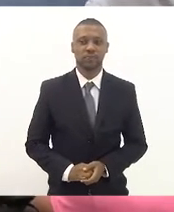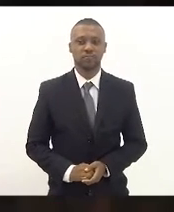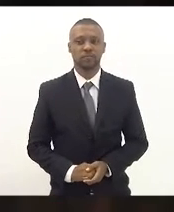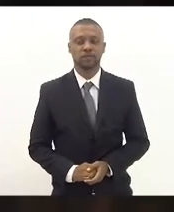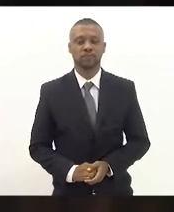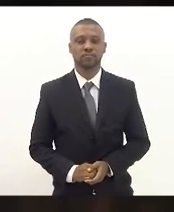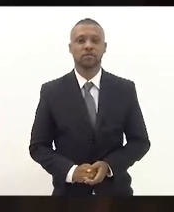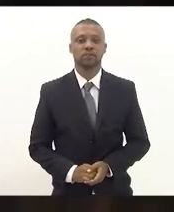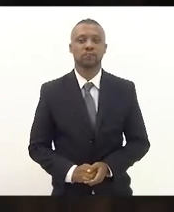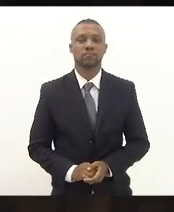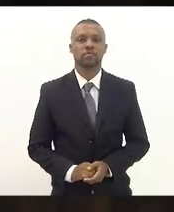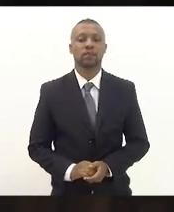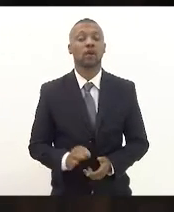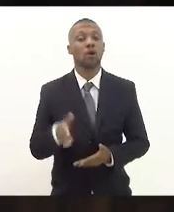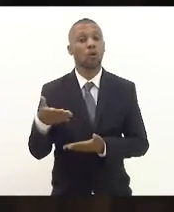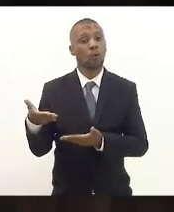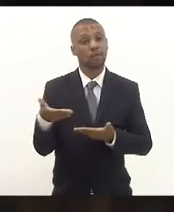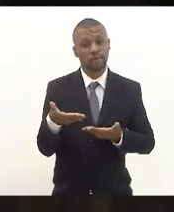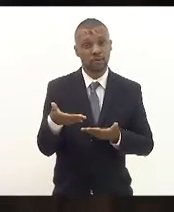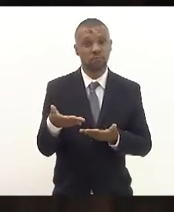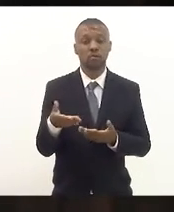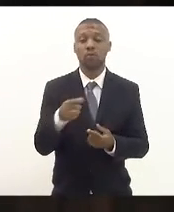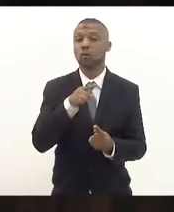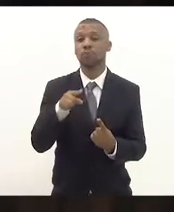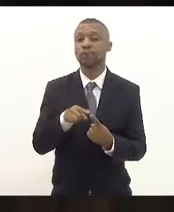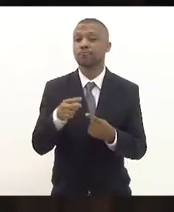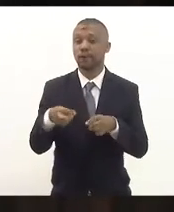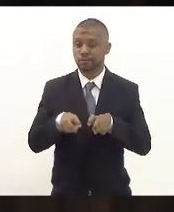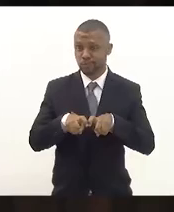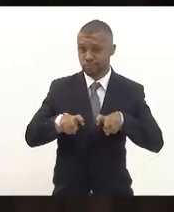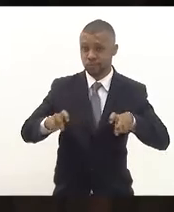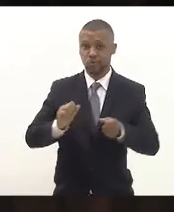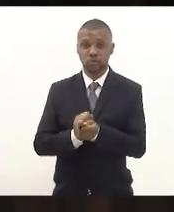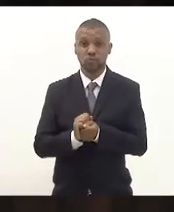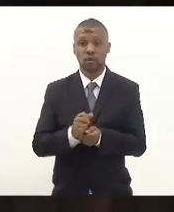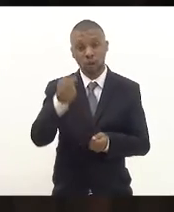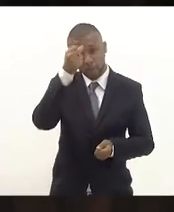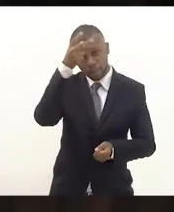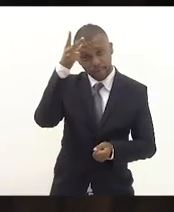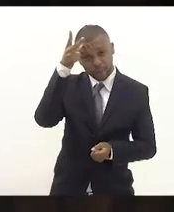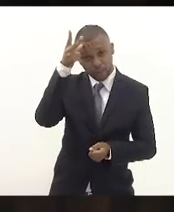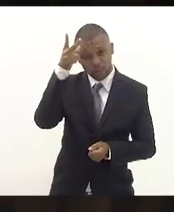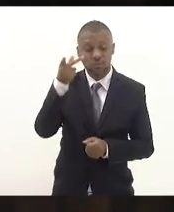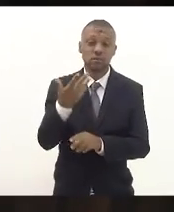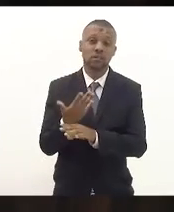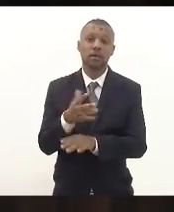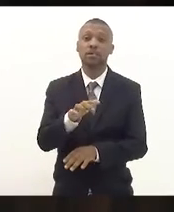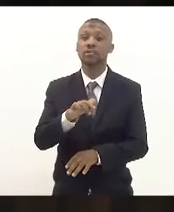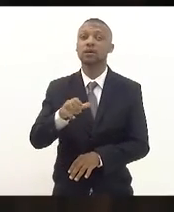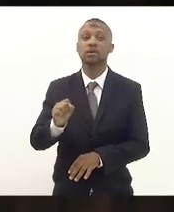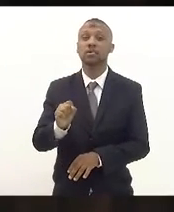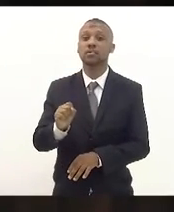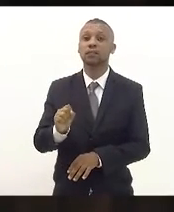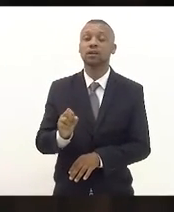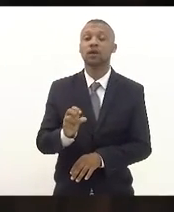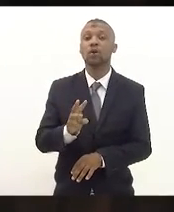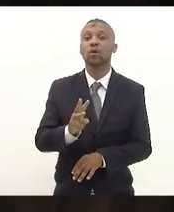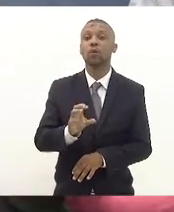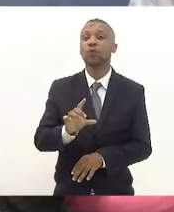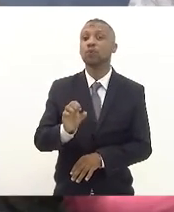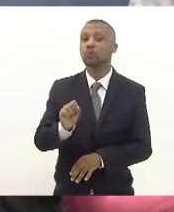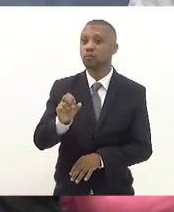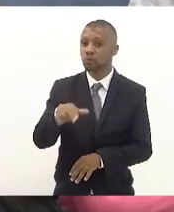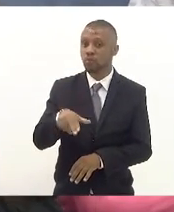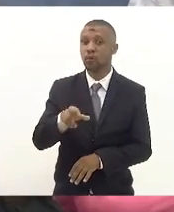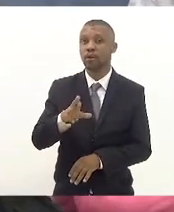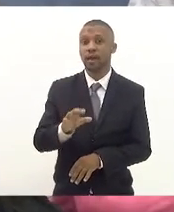eu convido para compor a mesa o prefeito de Duque de Caxias Wilson Miguel dos Reis